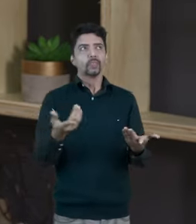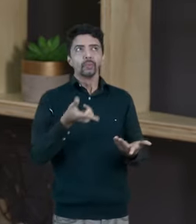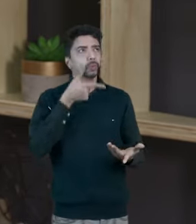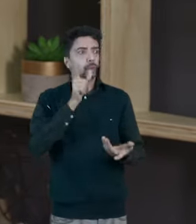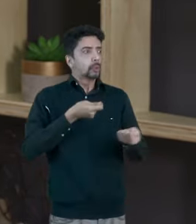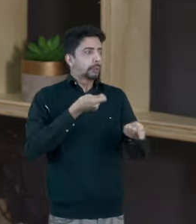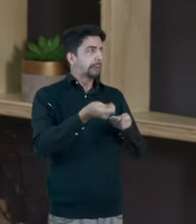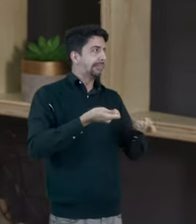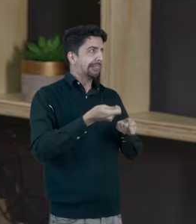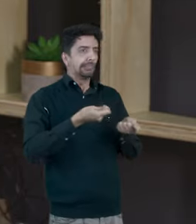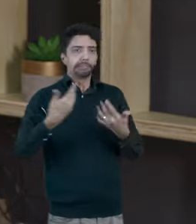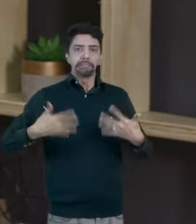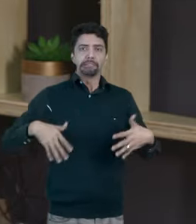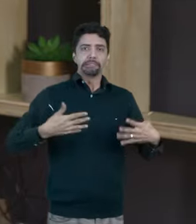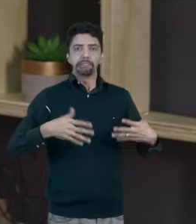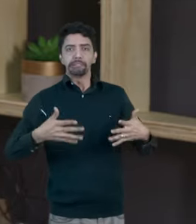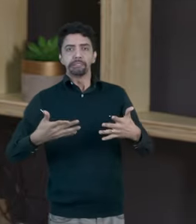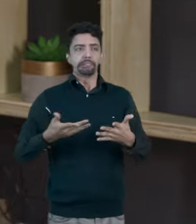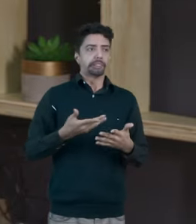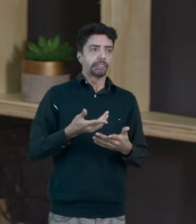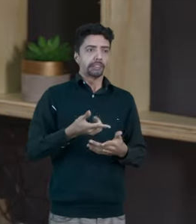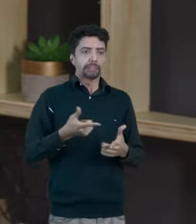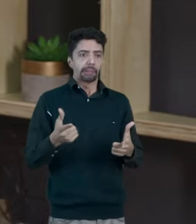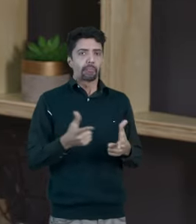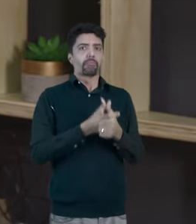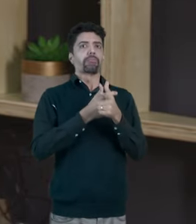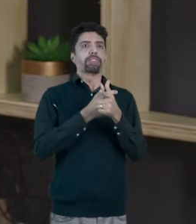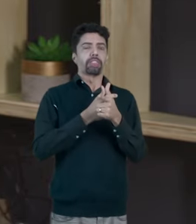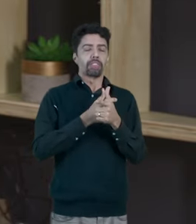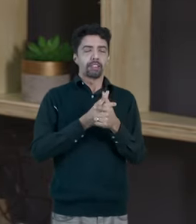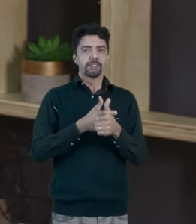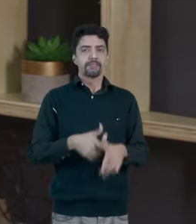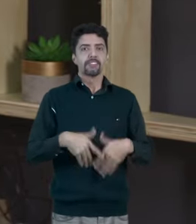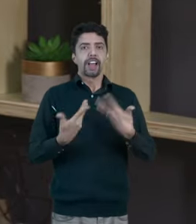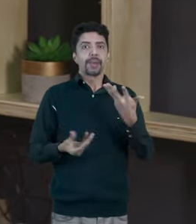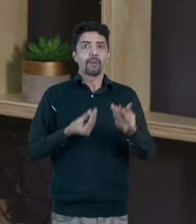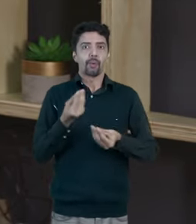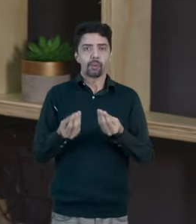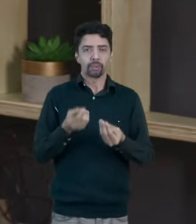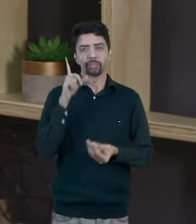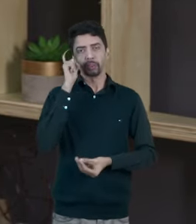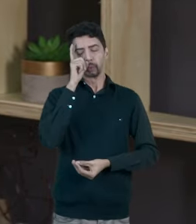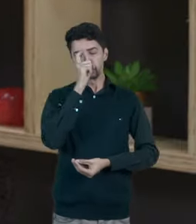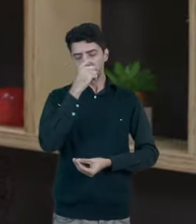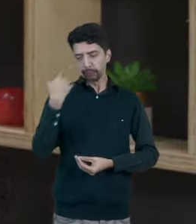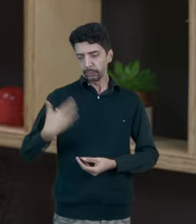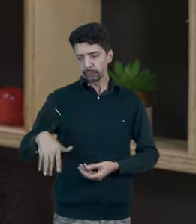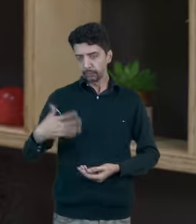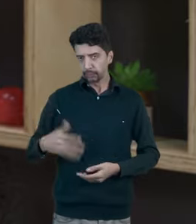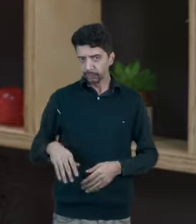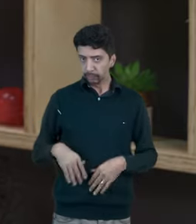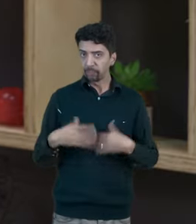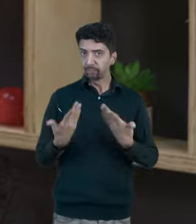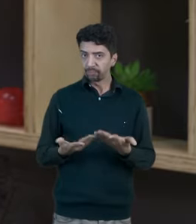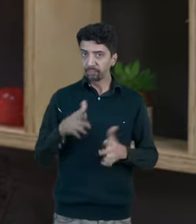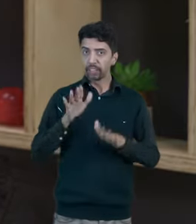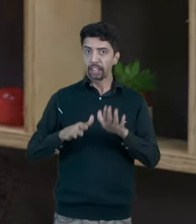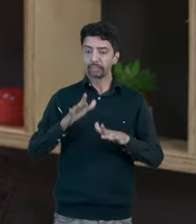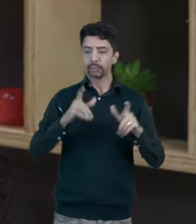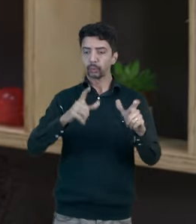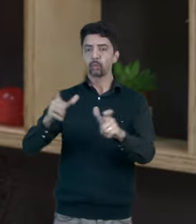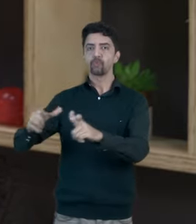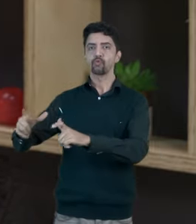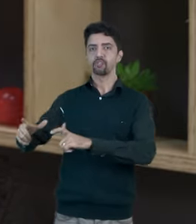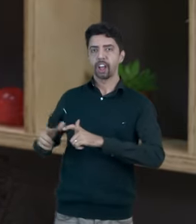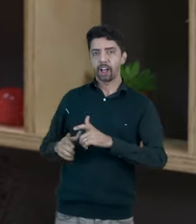perderam seu controle efetivamente financeiro e isso é tão difícil muito dos procons em